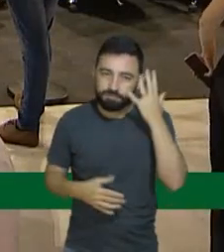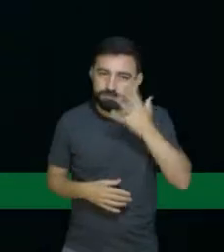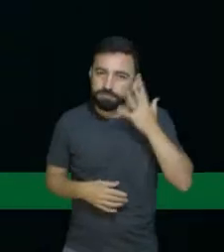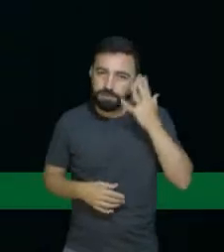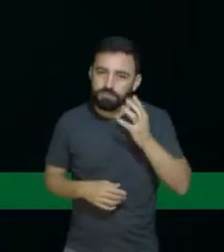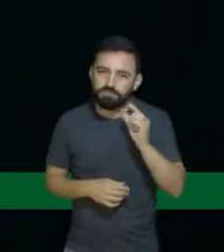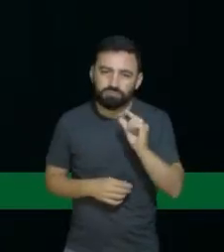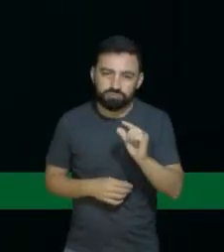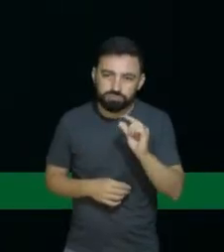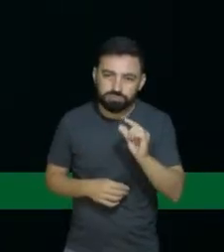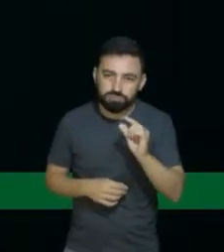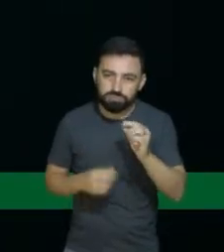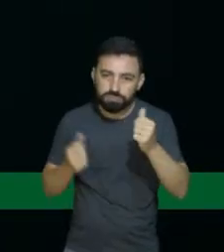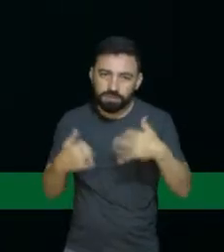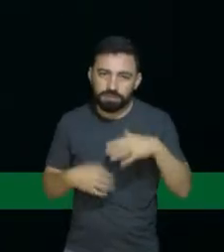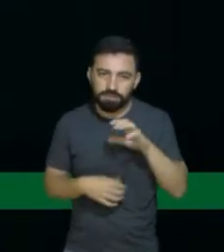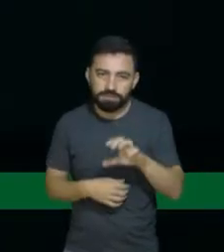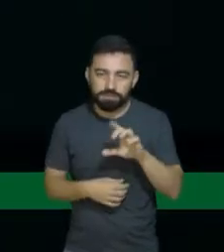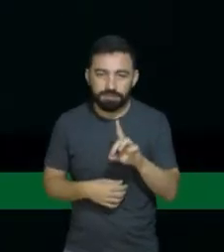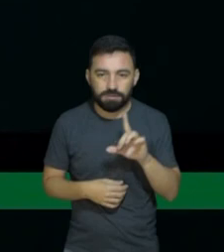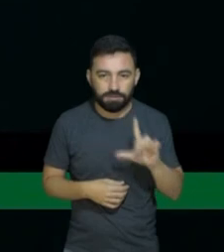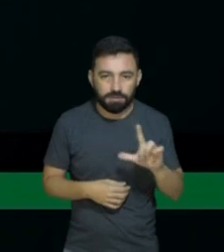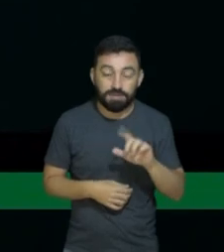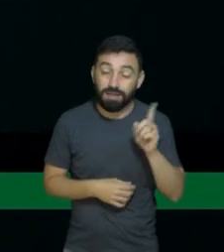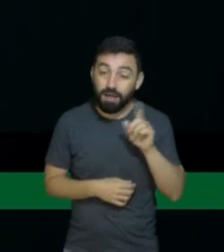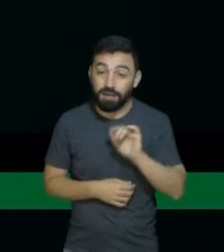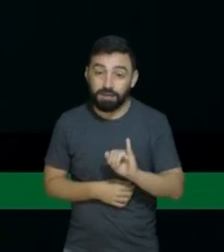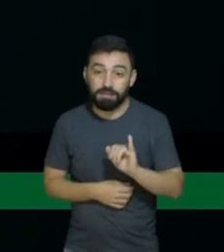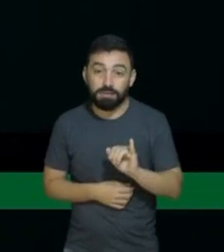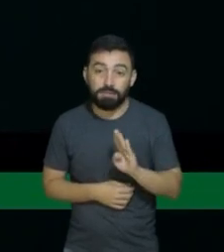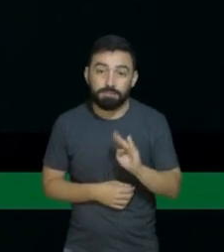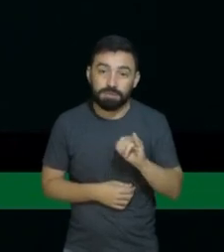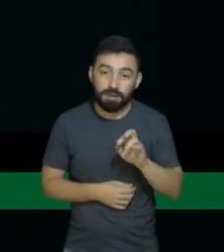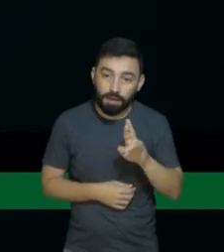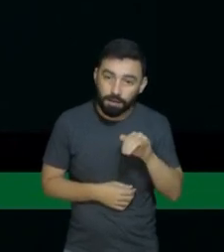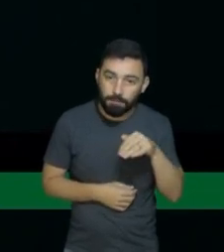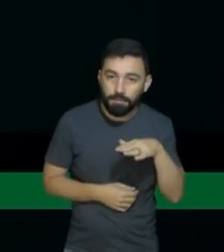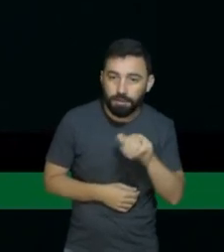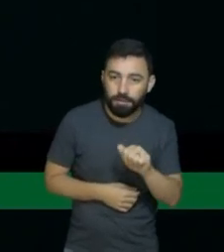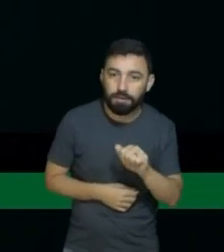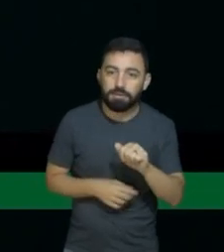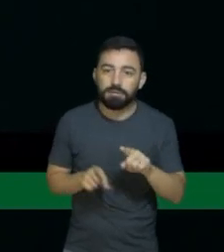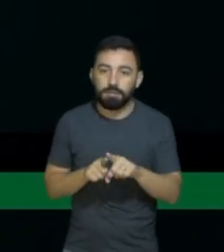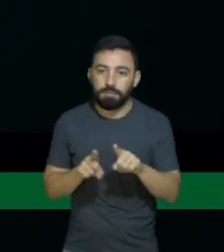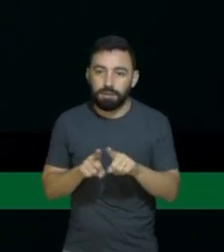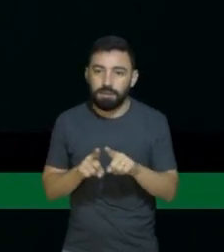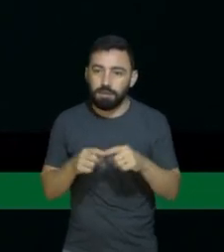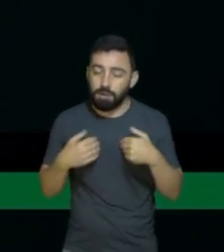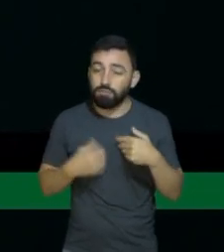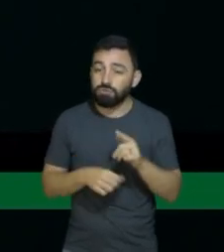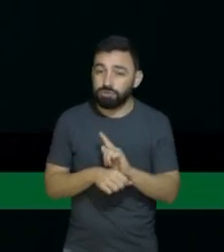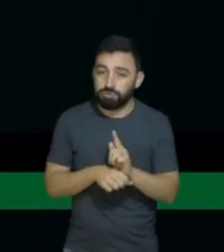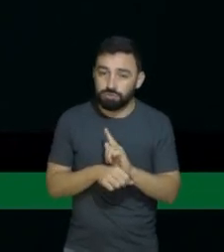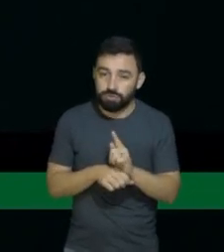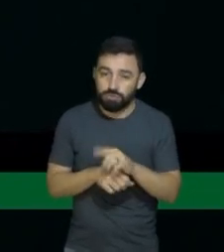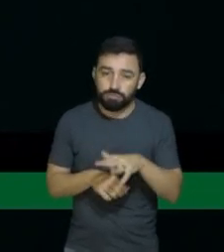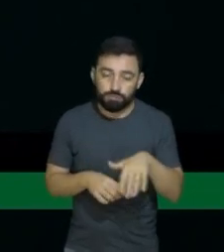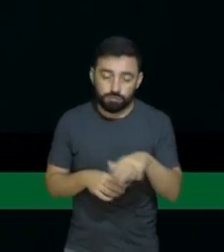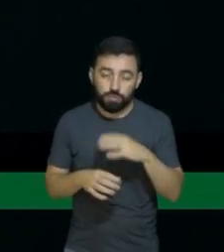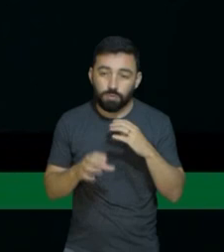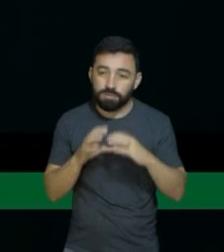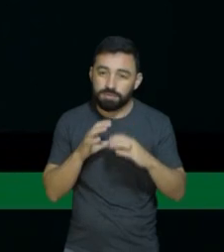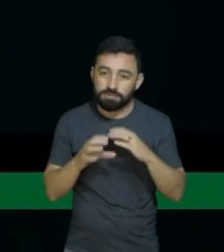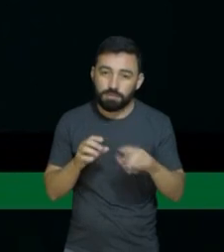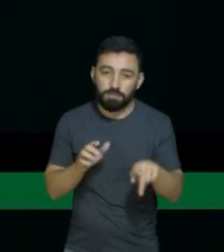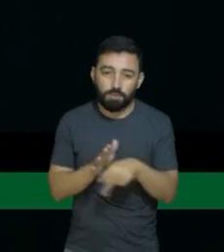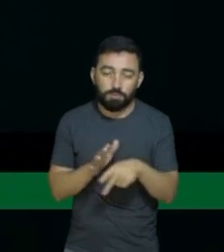sobre a CDL de birama sou presidente da CDL de birama também sou gestor da rede V Norte e comunicação do grupo